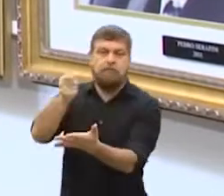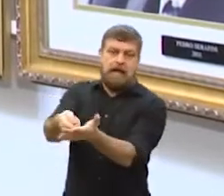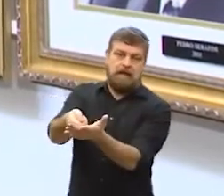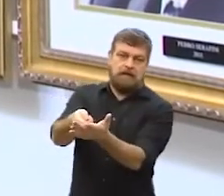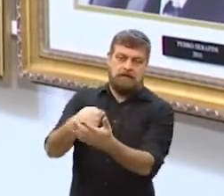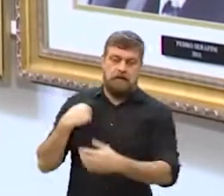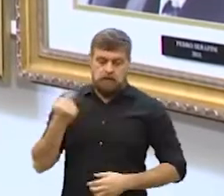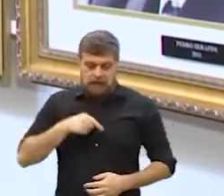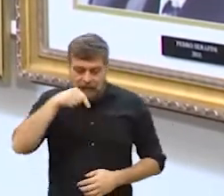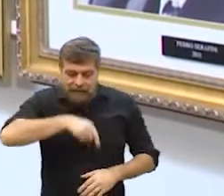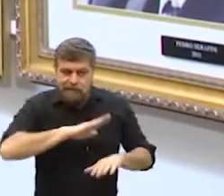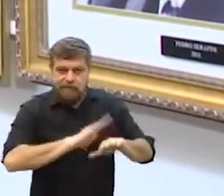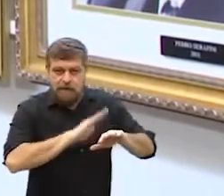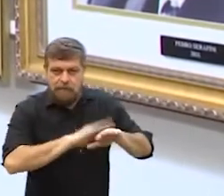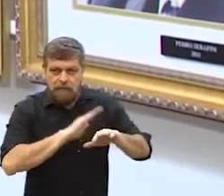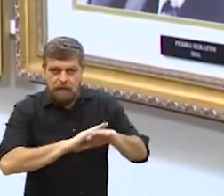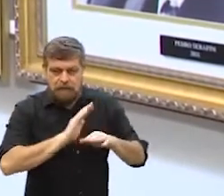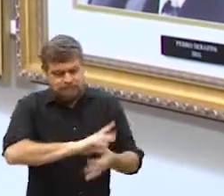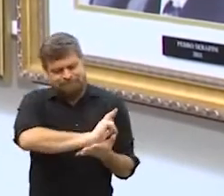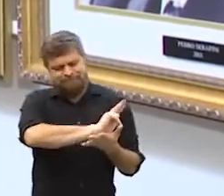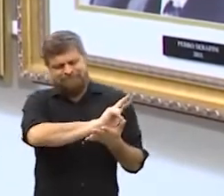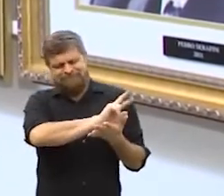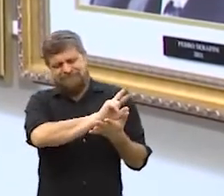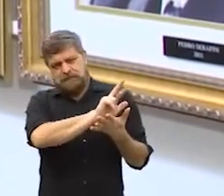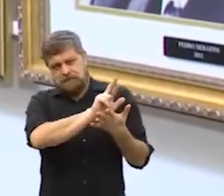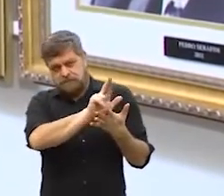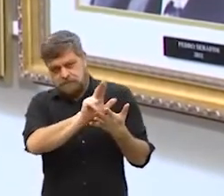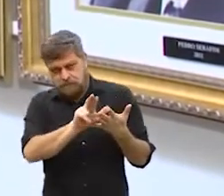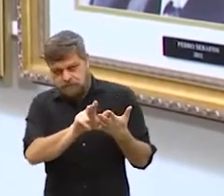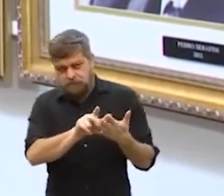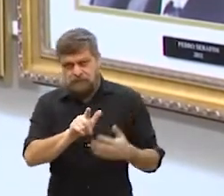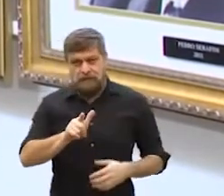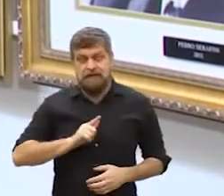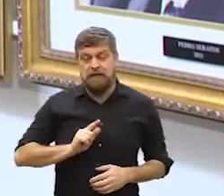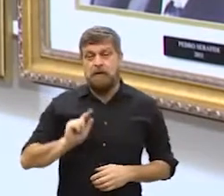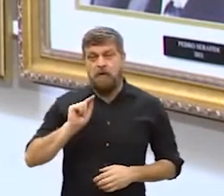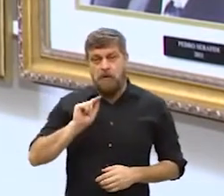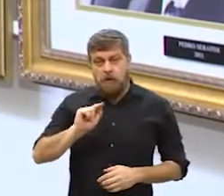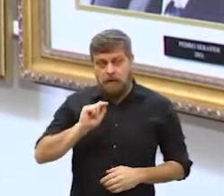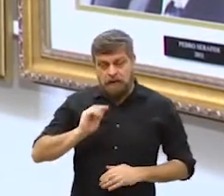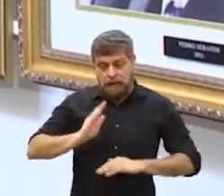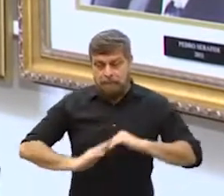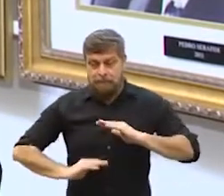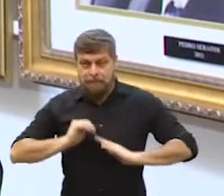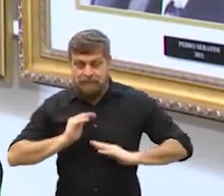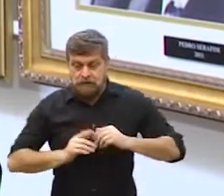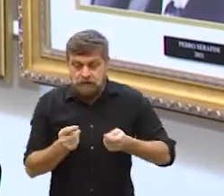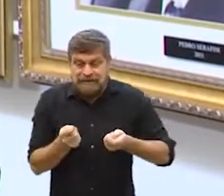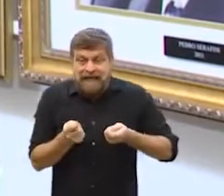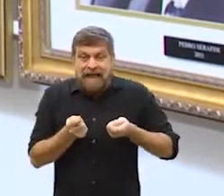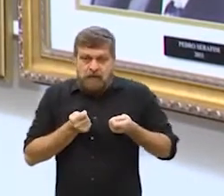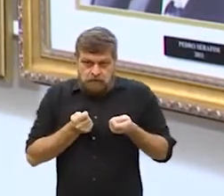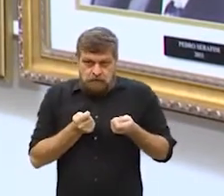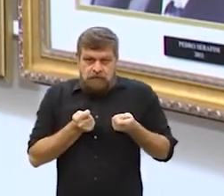Então a gente tem feito aqui várias várias inclusões de